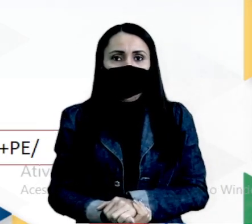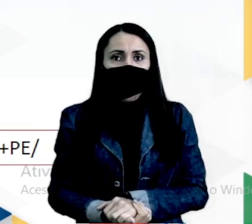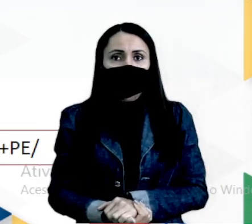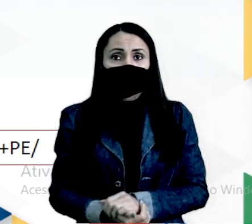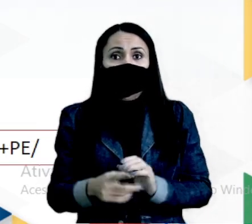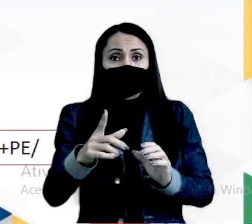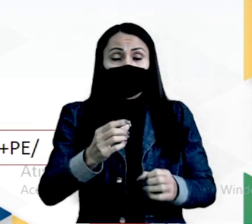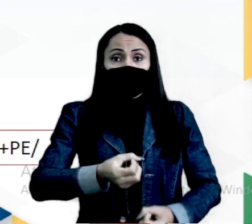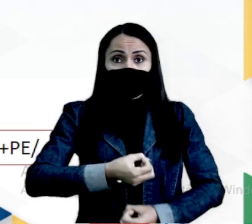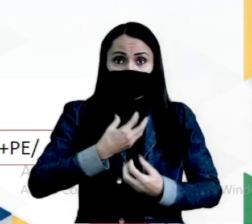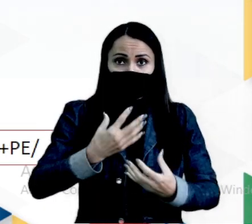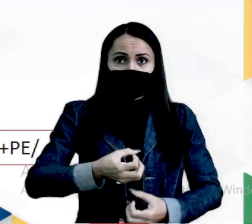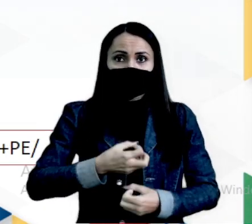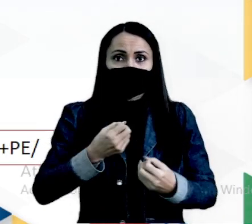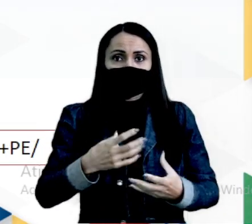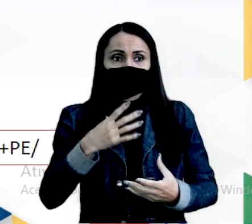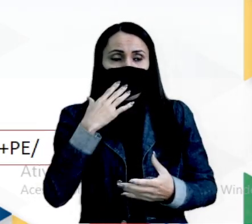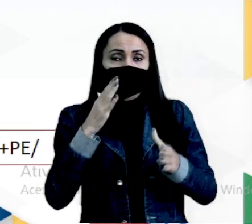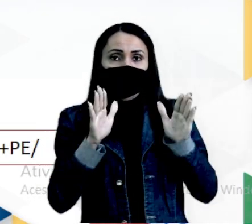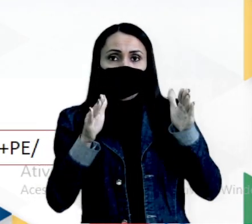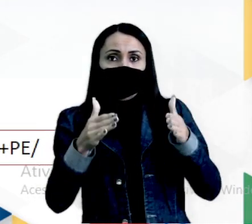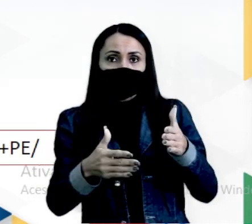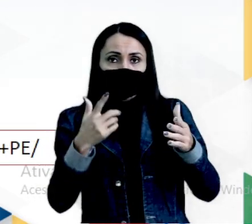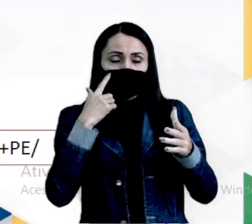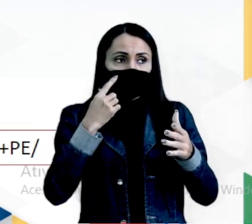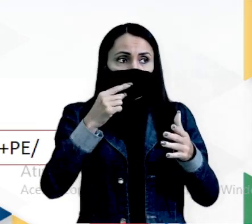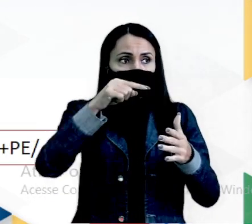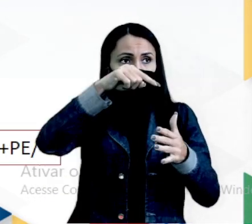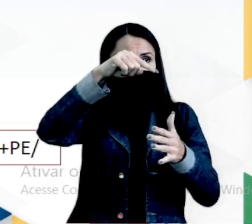Essa expressão, né, se refere